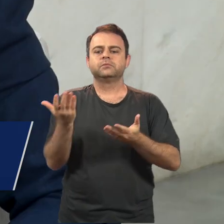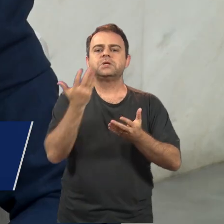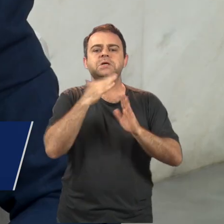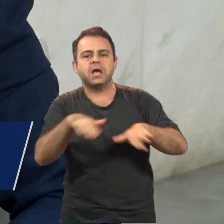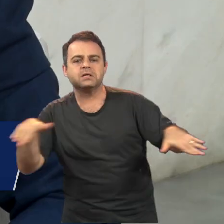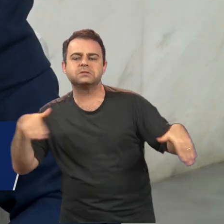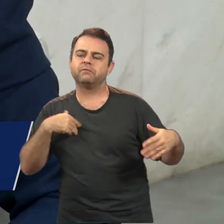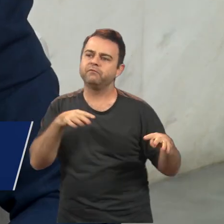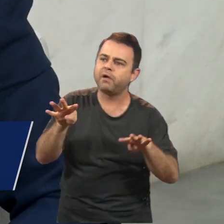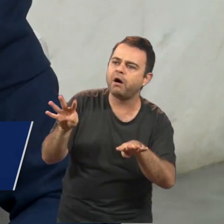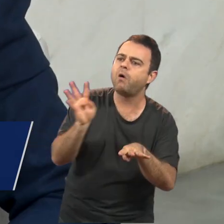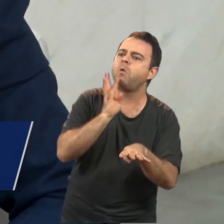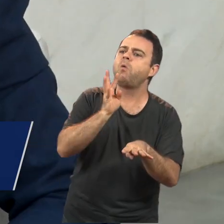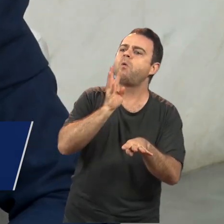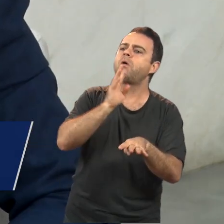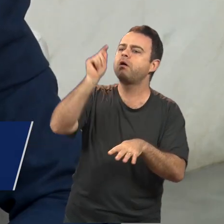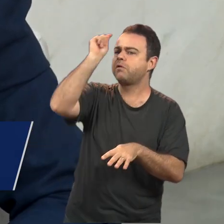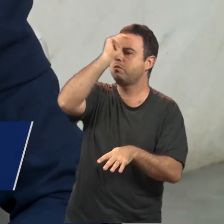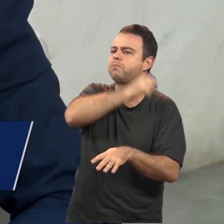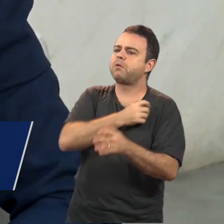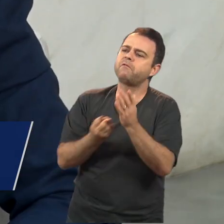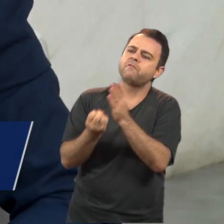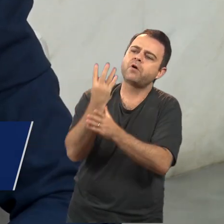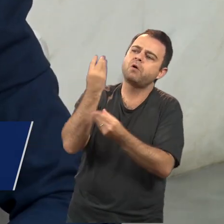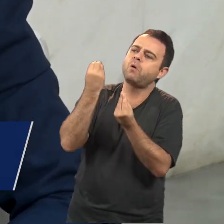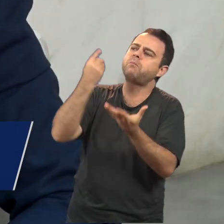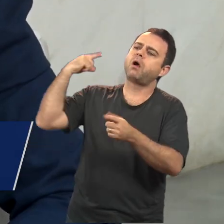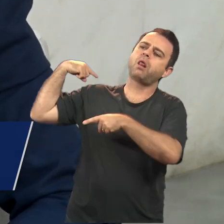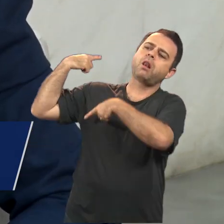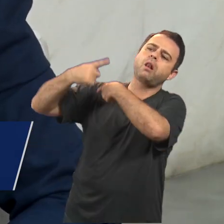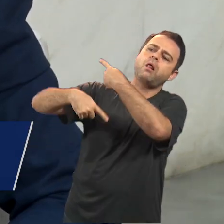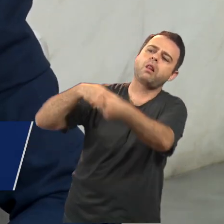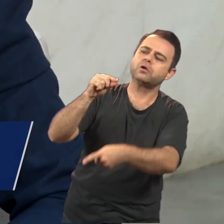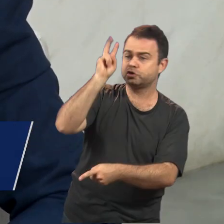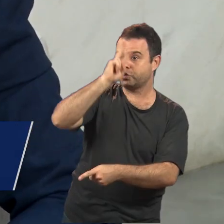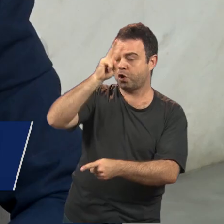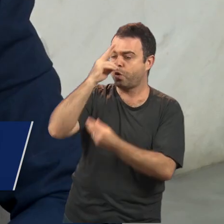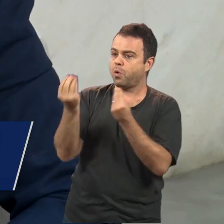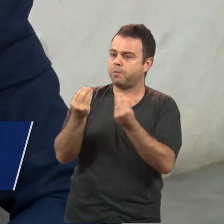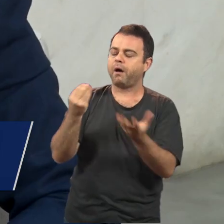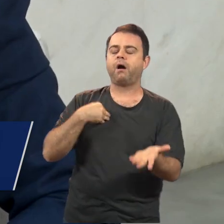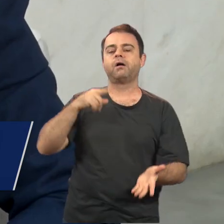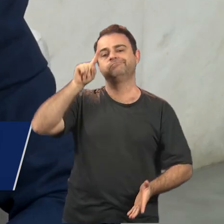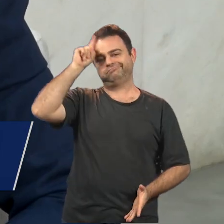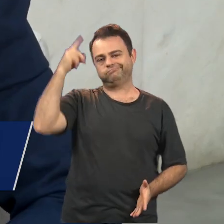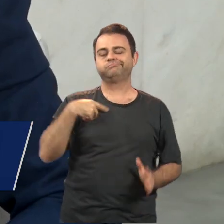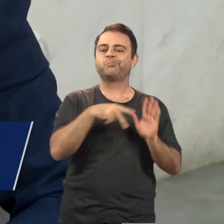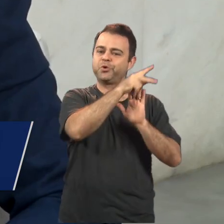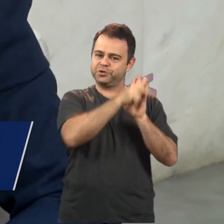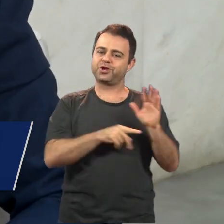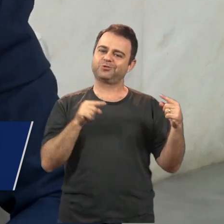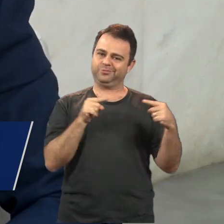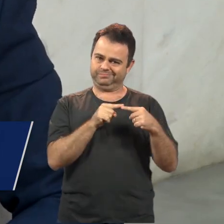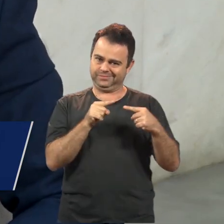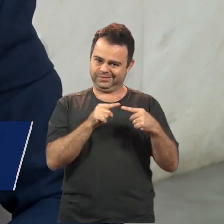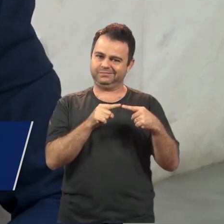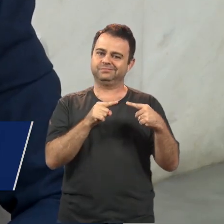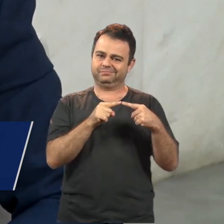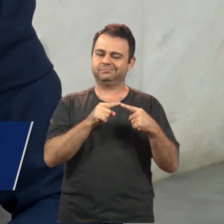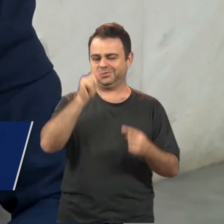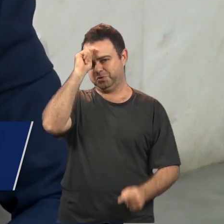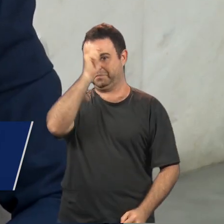de São José do Rio Preto. Foi aí que nasceu o programa Conhecendo Minha Cidade. O objetivo